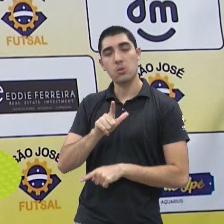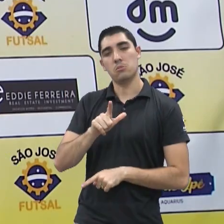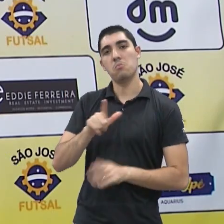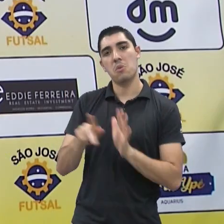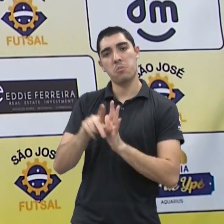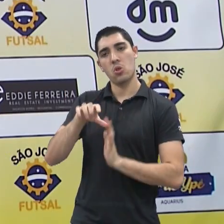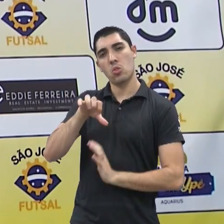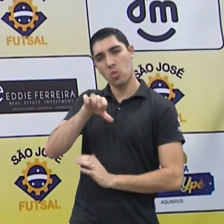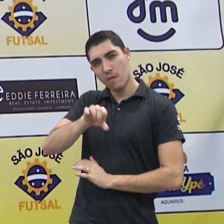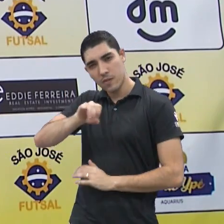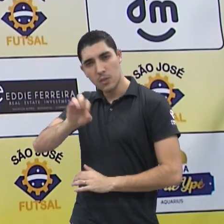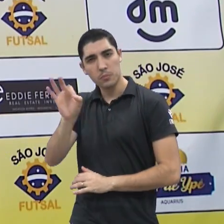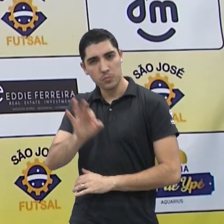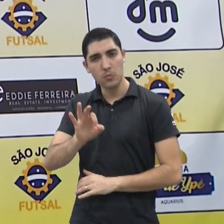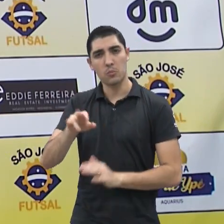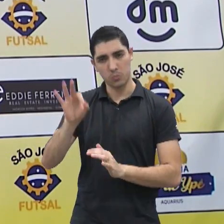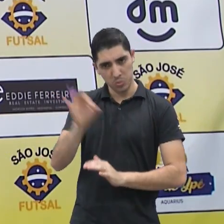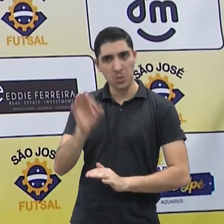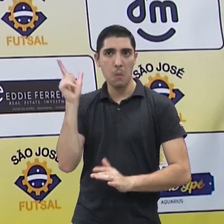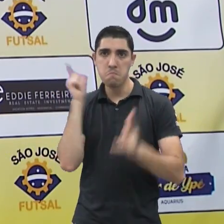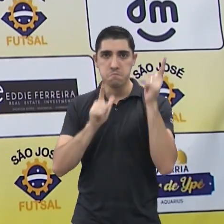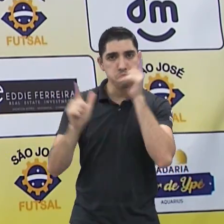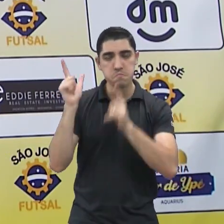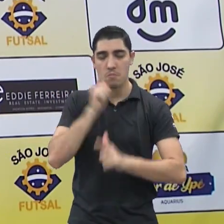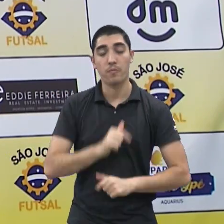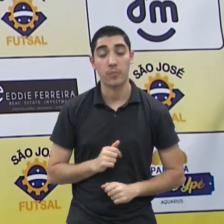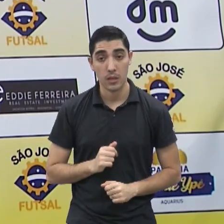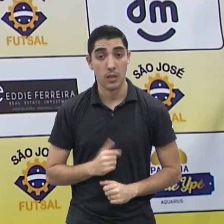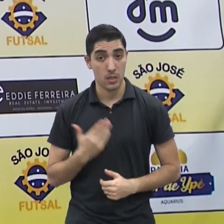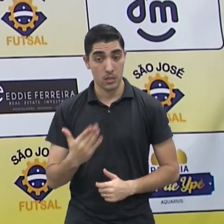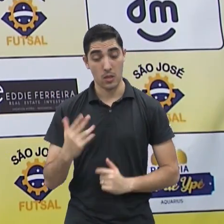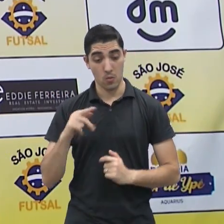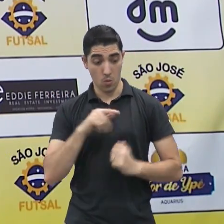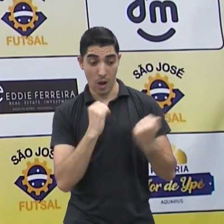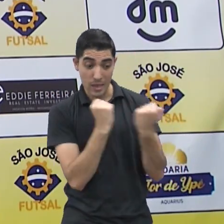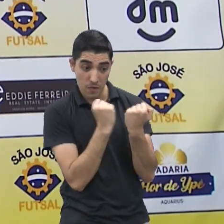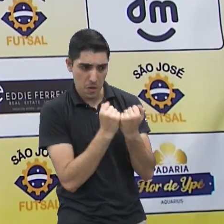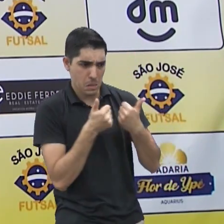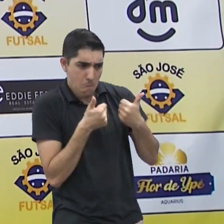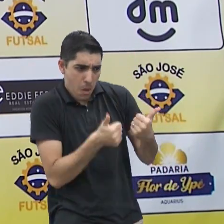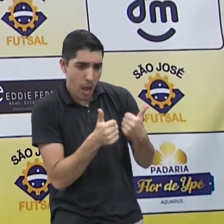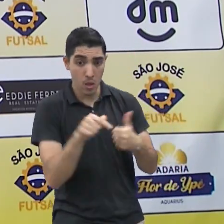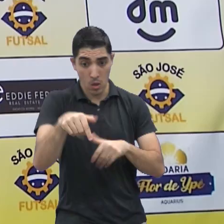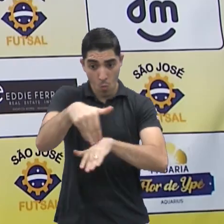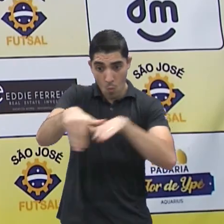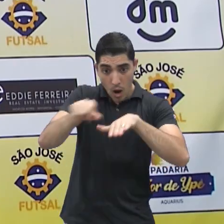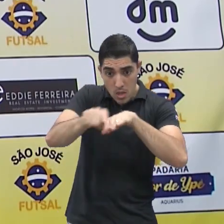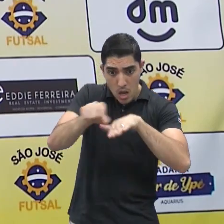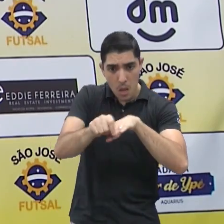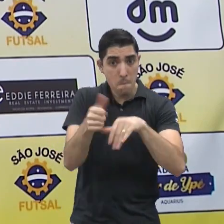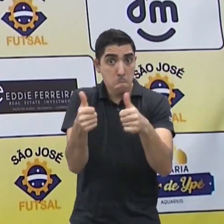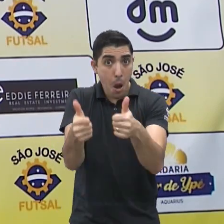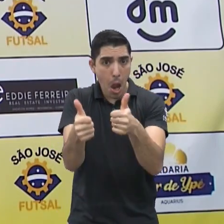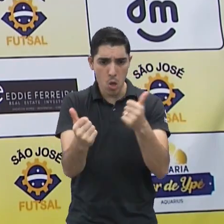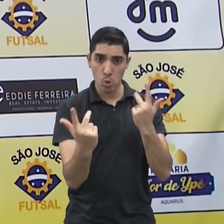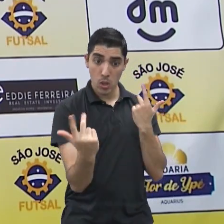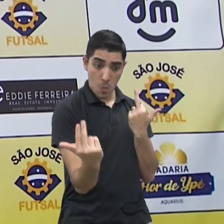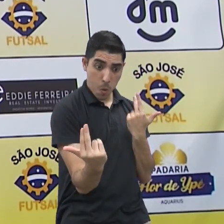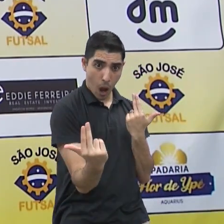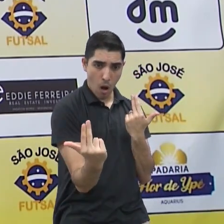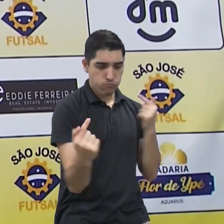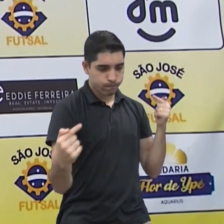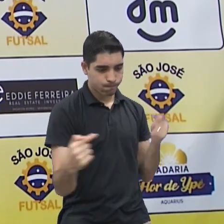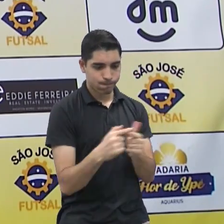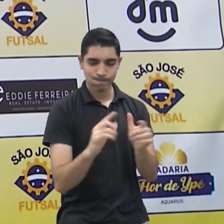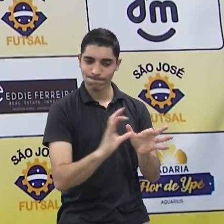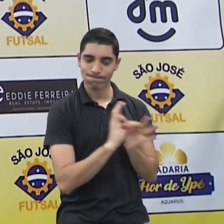gente equilibrado, o ataque fazendo o trabalho deles e a defesa fazendo o trabalho deles também, sendo um trabalho em conjunto assim, deixou nosso time muito forte, por